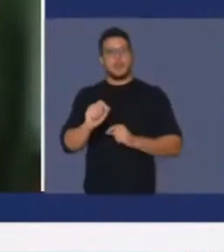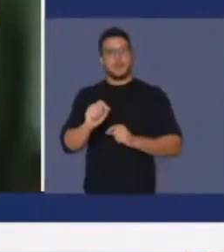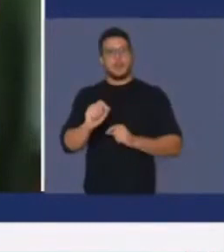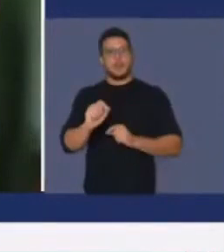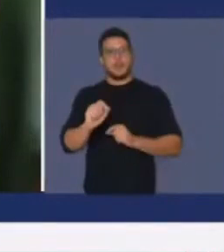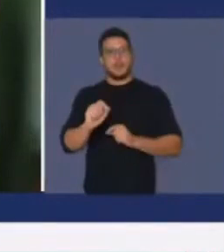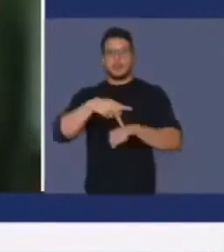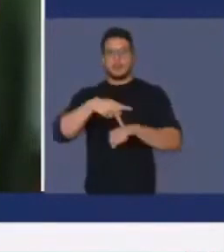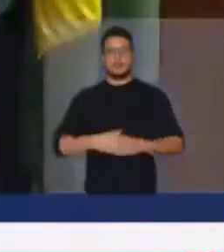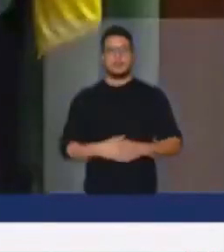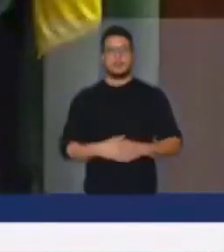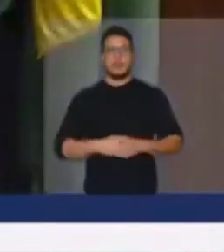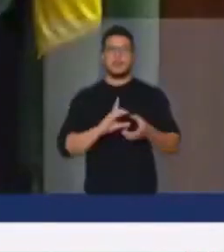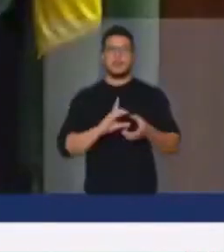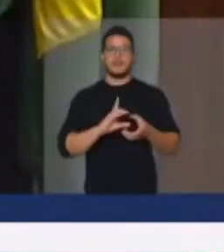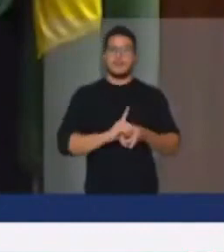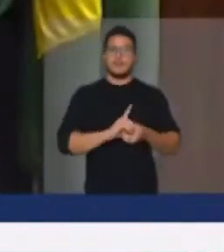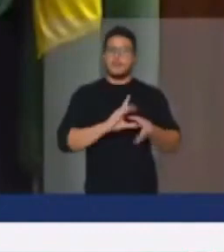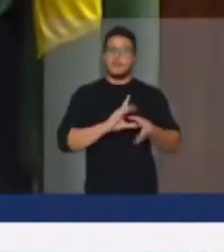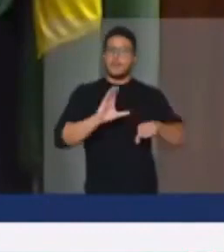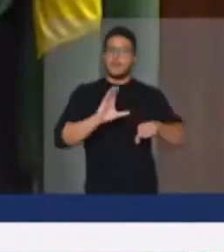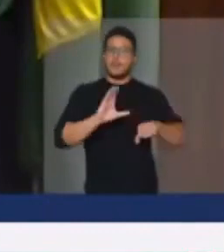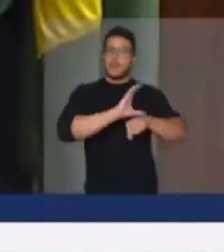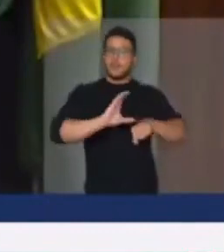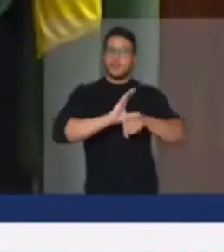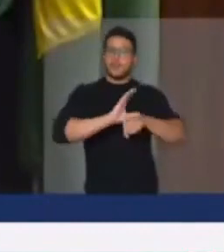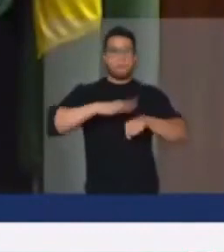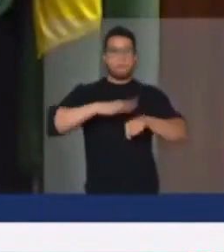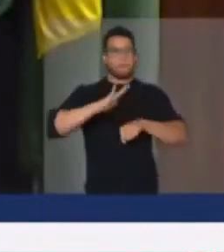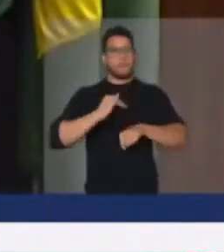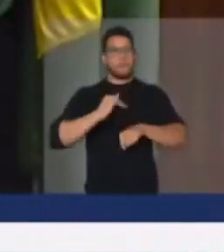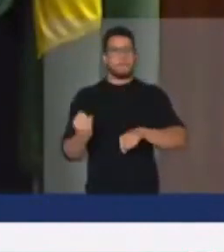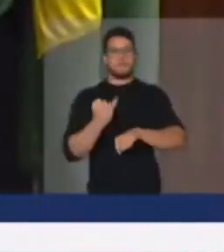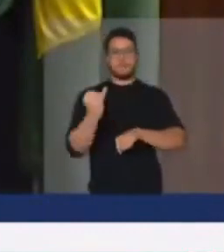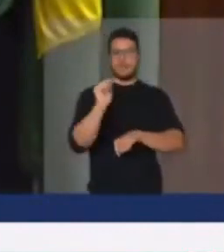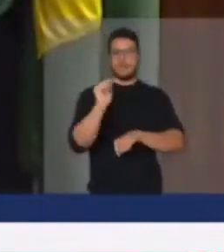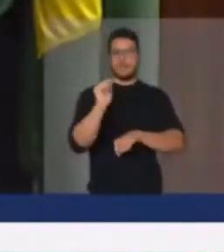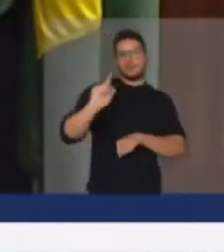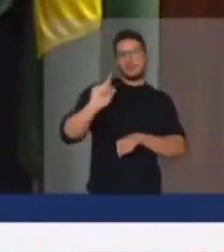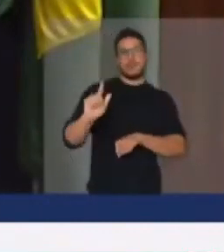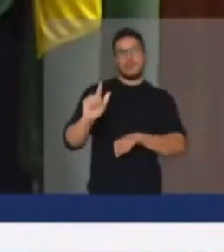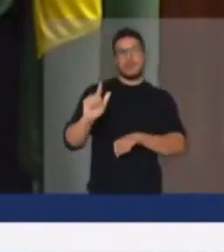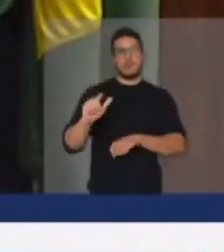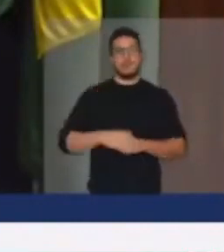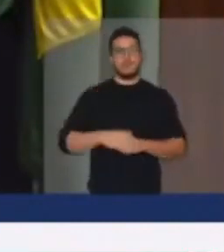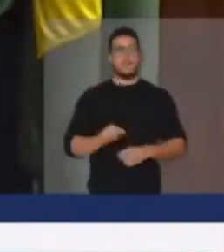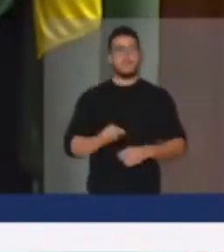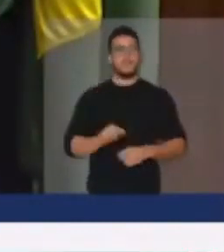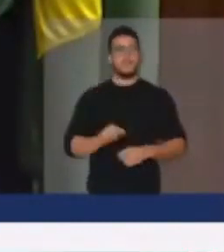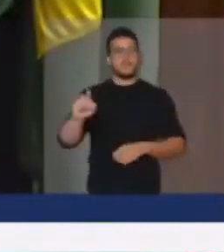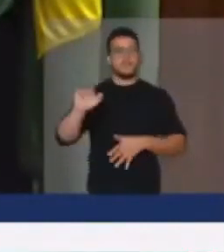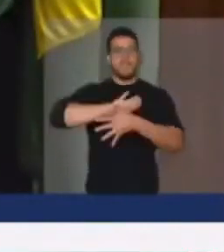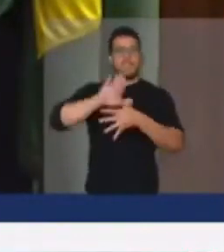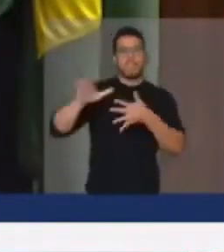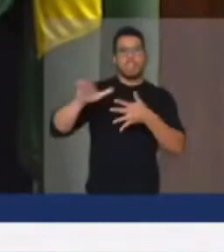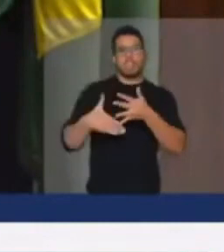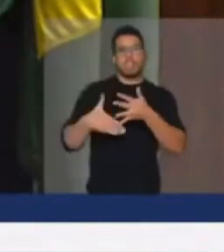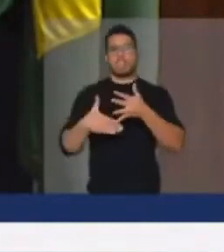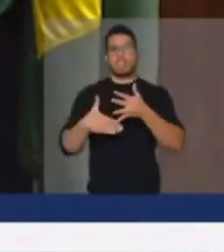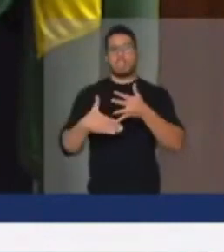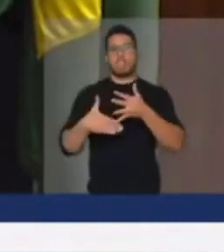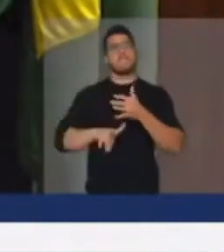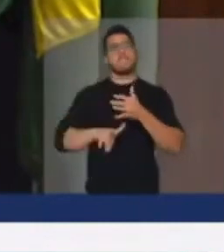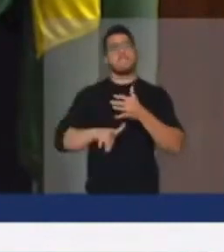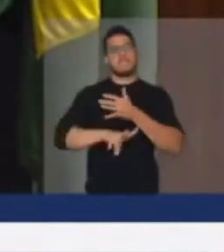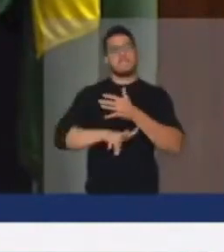Constituição são muito maior do que tu, Bolsonaro. Teu lugar é no luxo da história. E tu será investigado, condenado e vai pagar